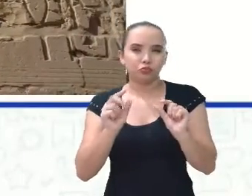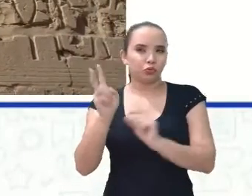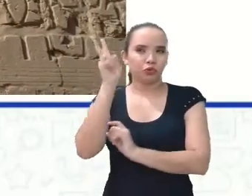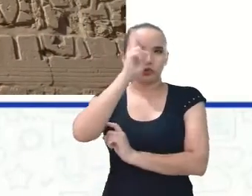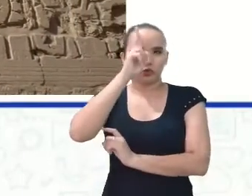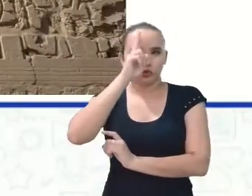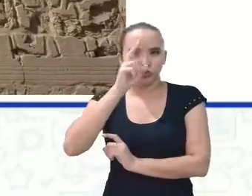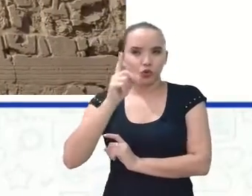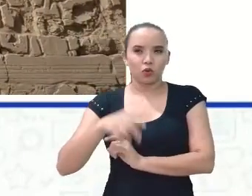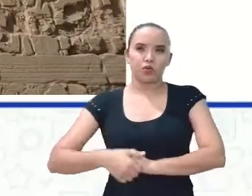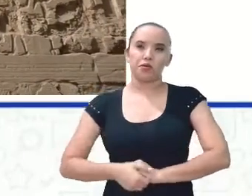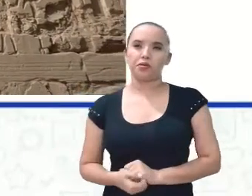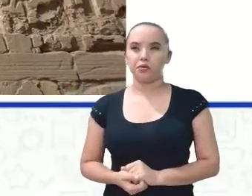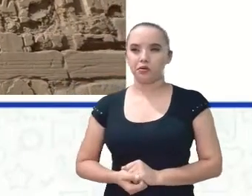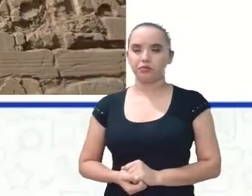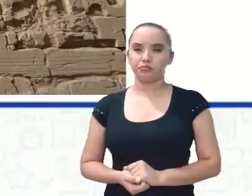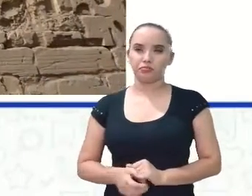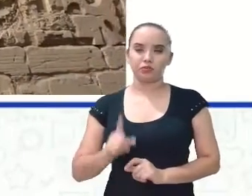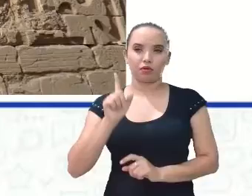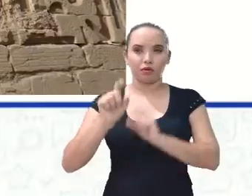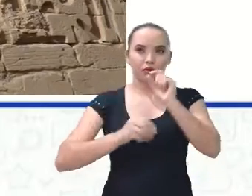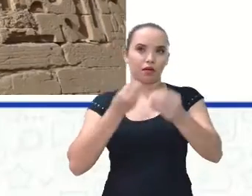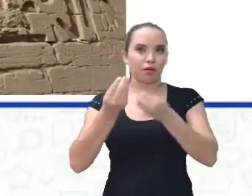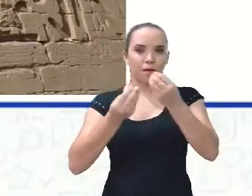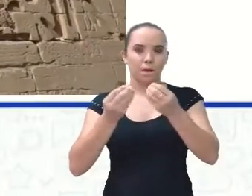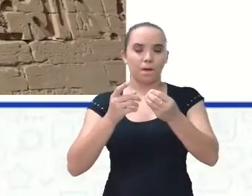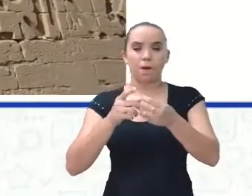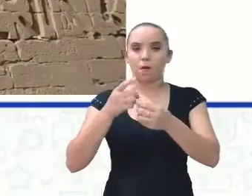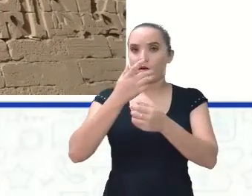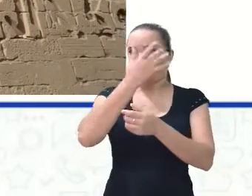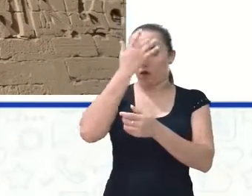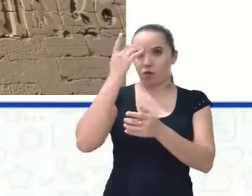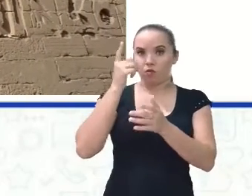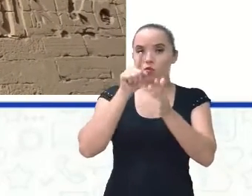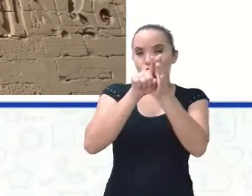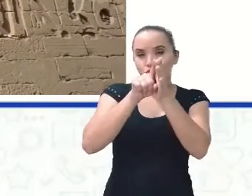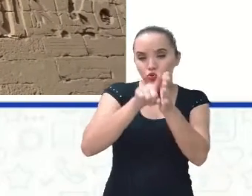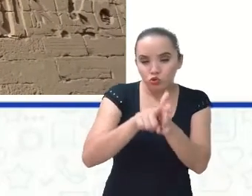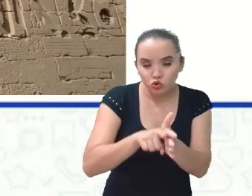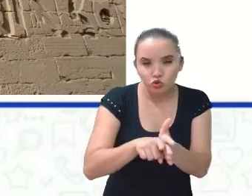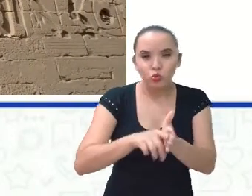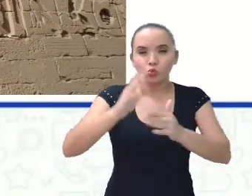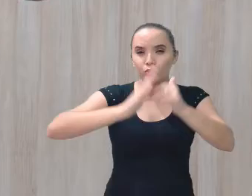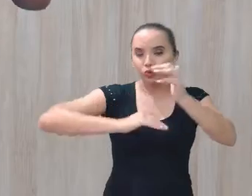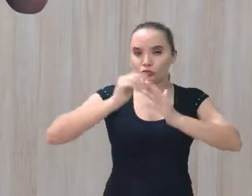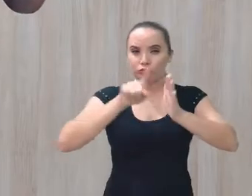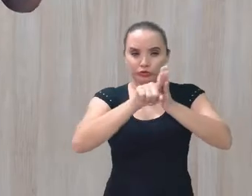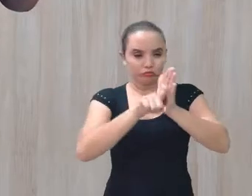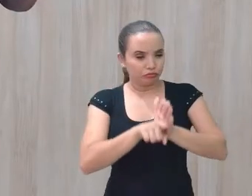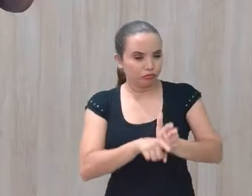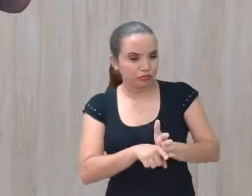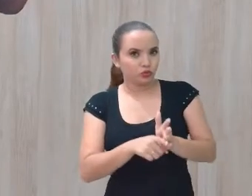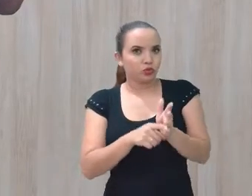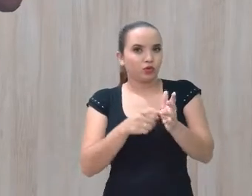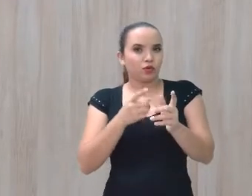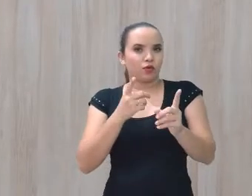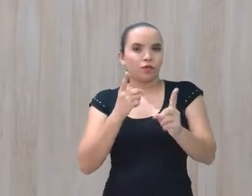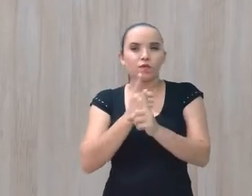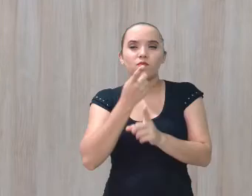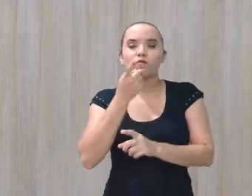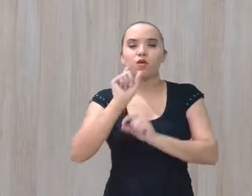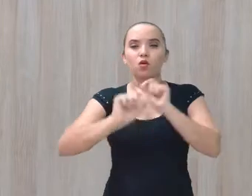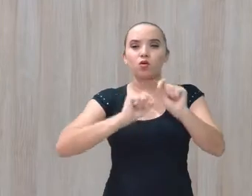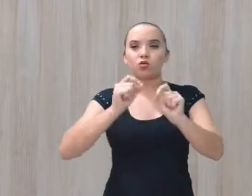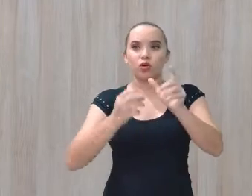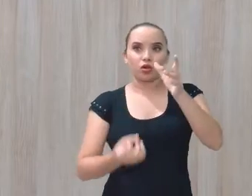rapidinho. Então, os estudiosos do quadrinho, eles dizem que os quadrinhos surgiram lá, uns dizem que foi na pré-história, que